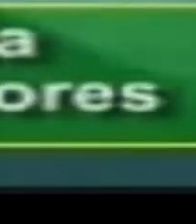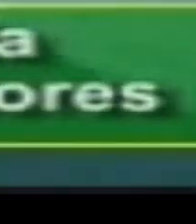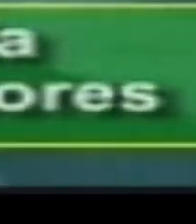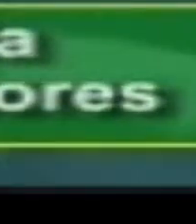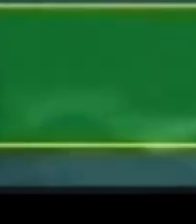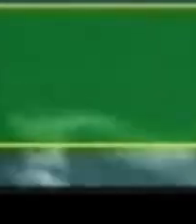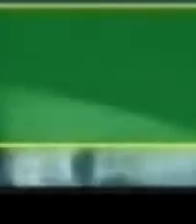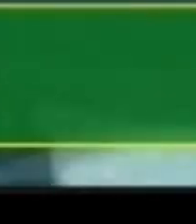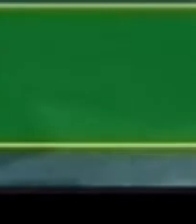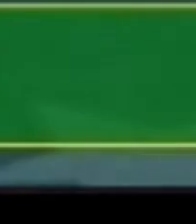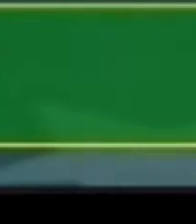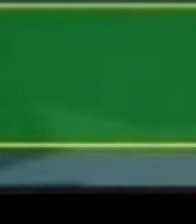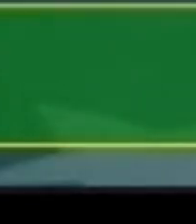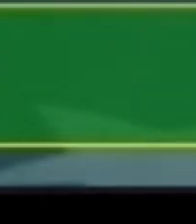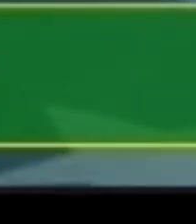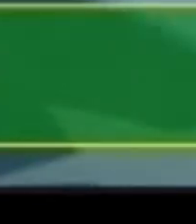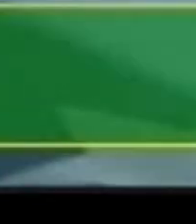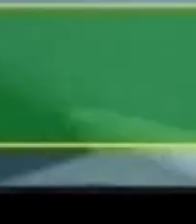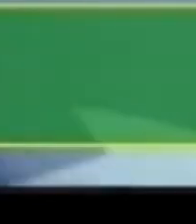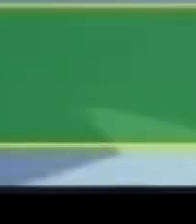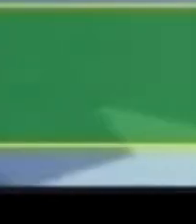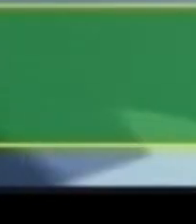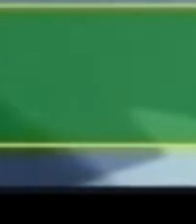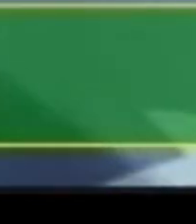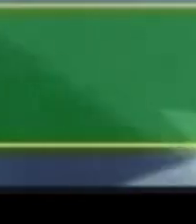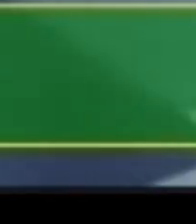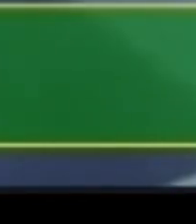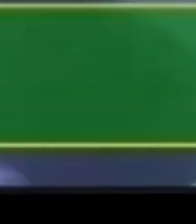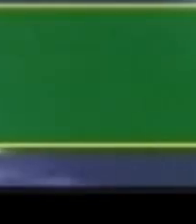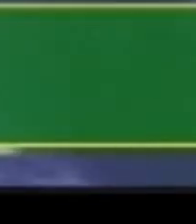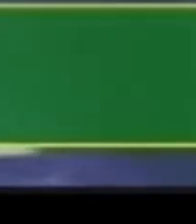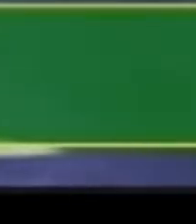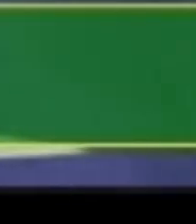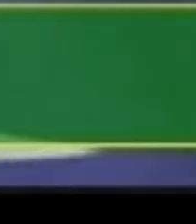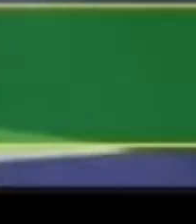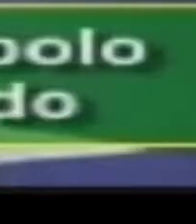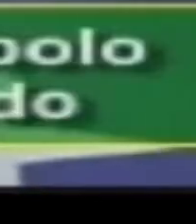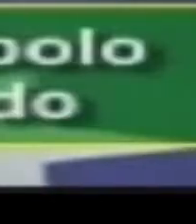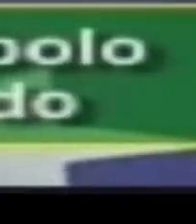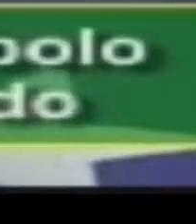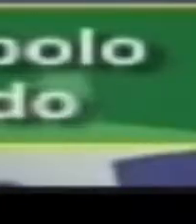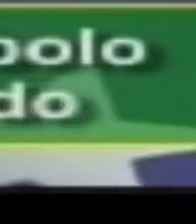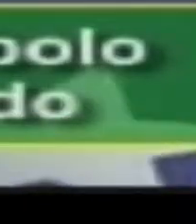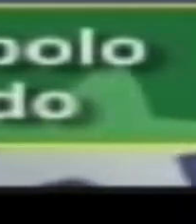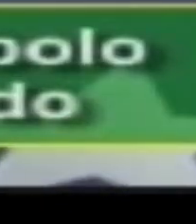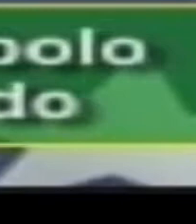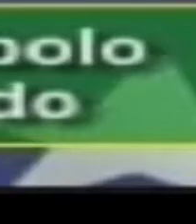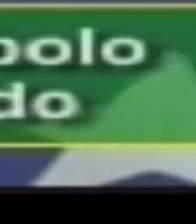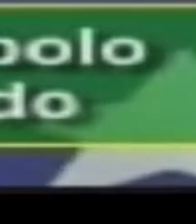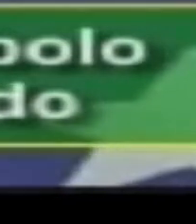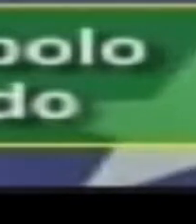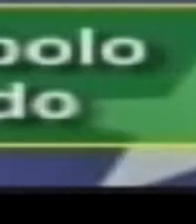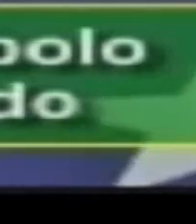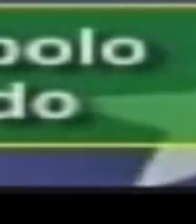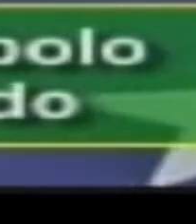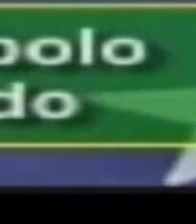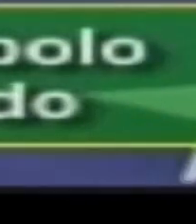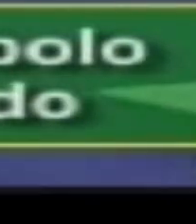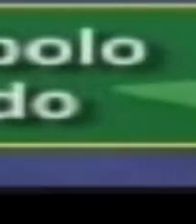fulguras obras e o florão da América, iluminado ao sol do novo mundo, do que